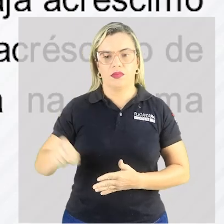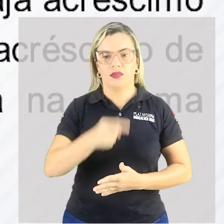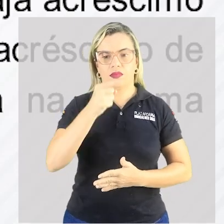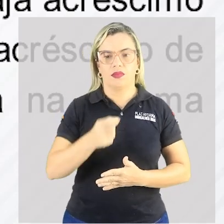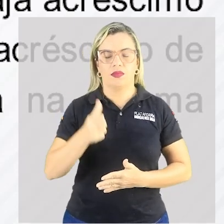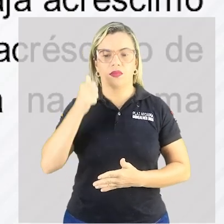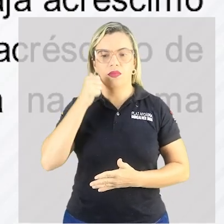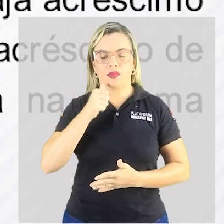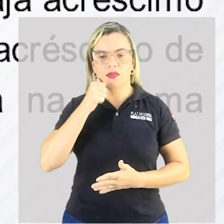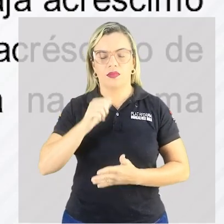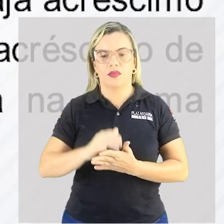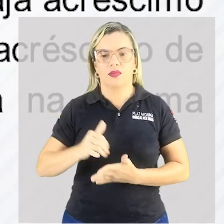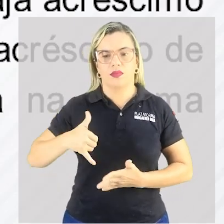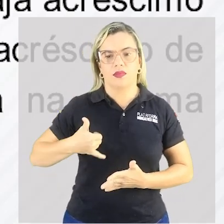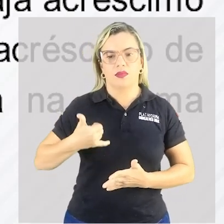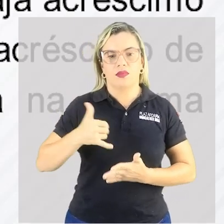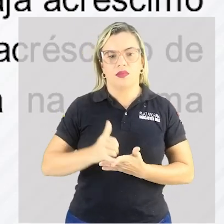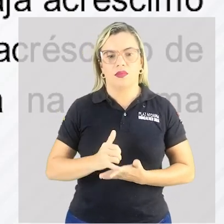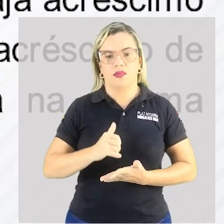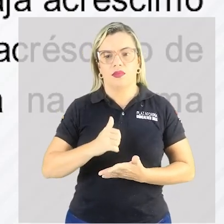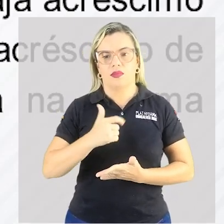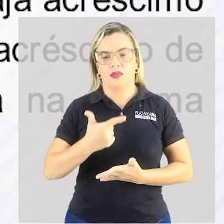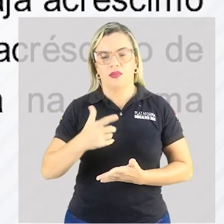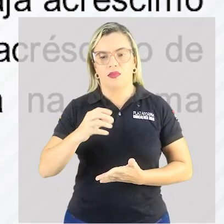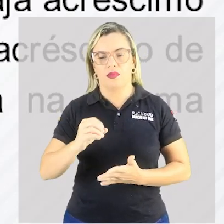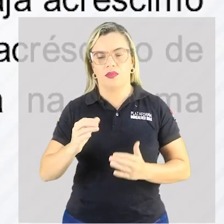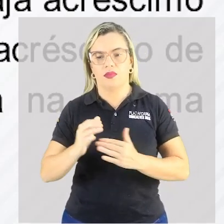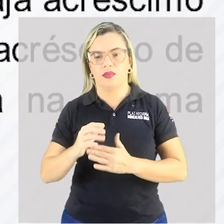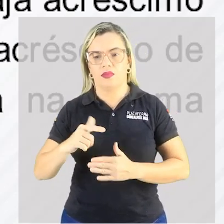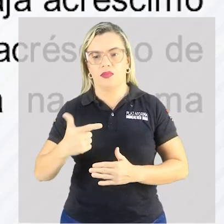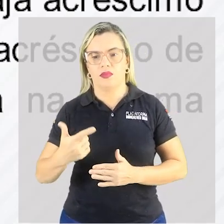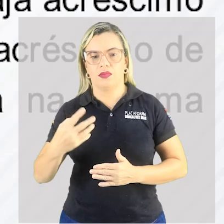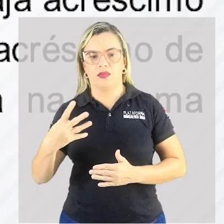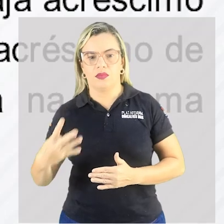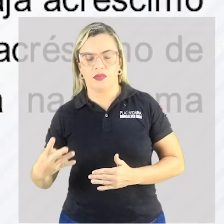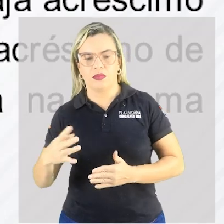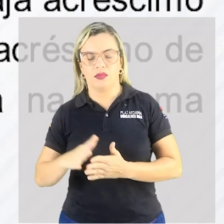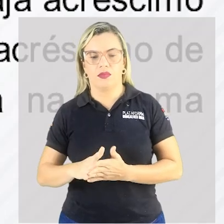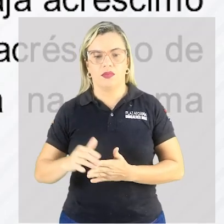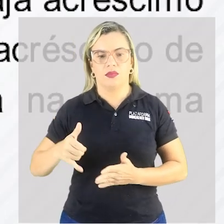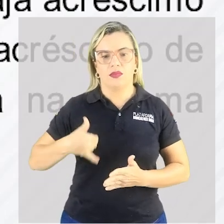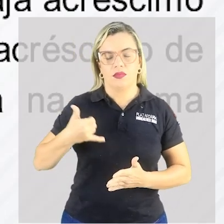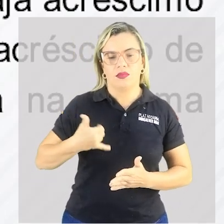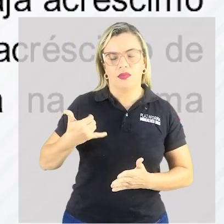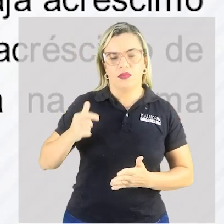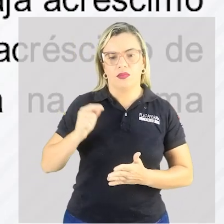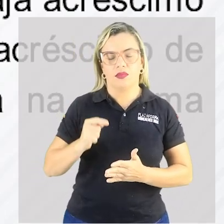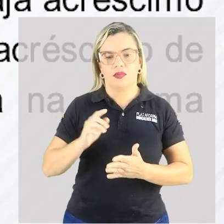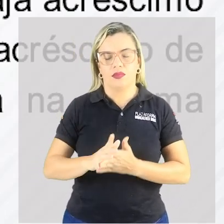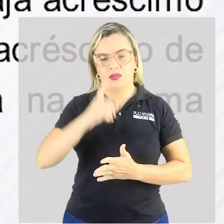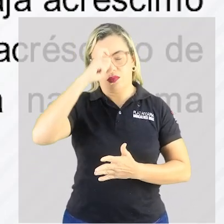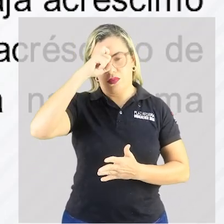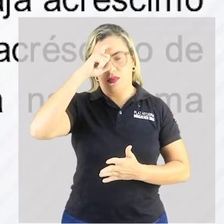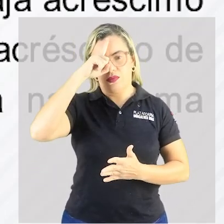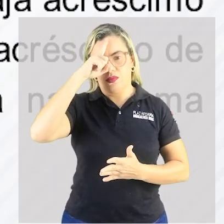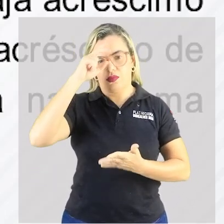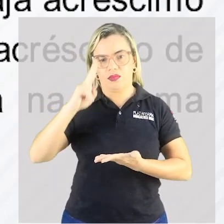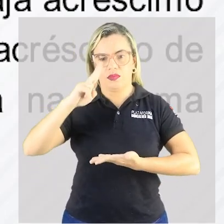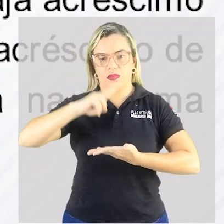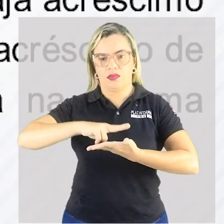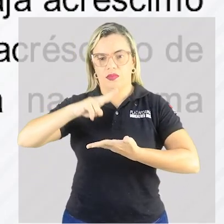32 mil mulheres de 20 a 24 anos foram internadas nos hospitais do SUS por causa de